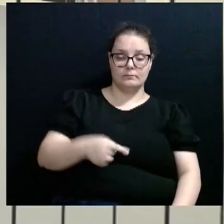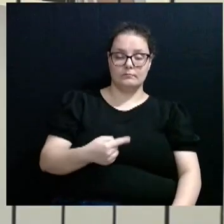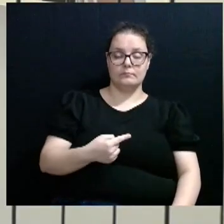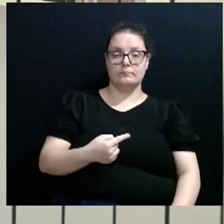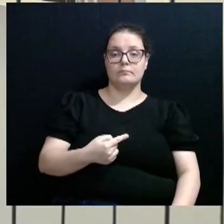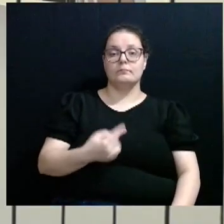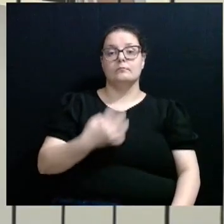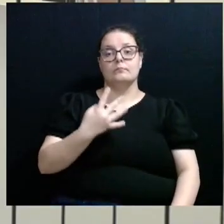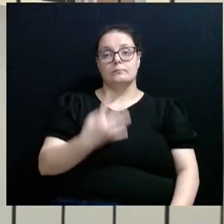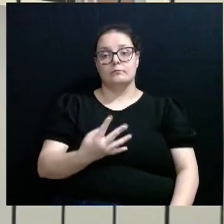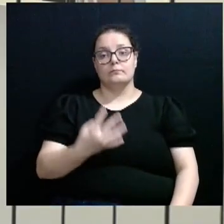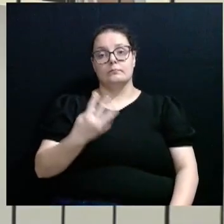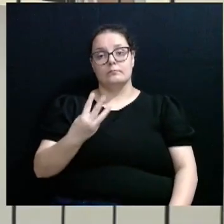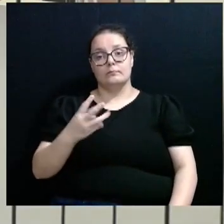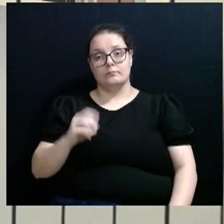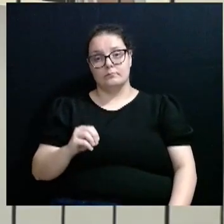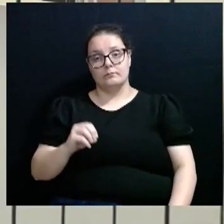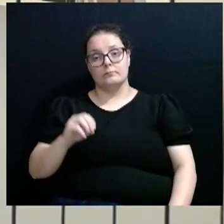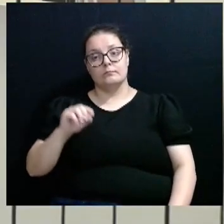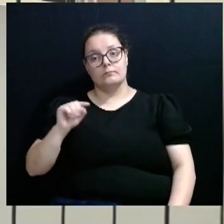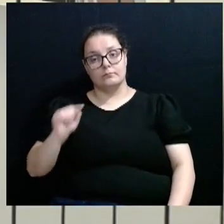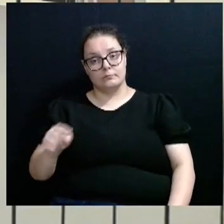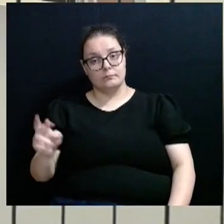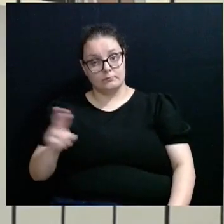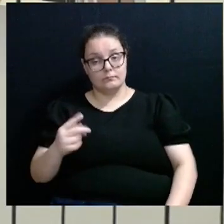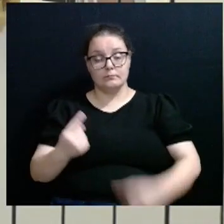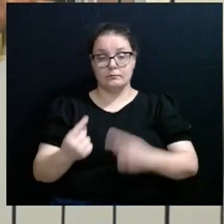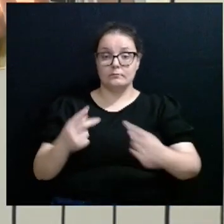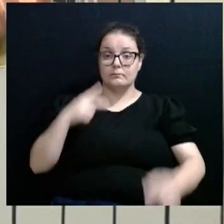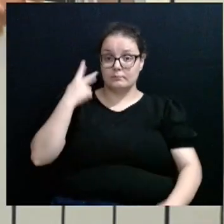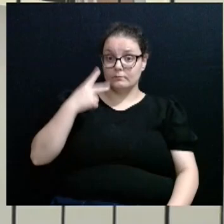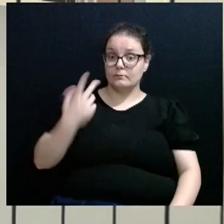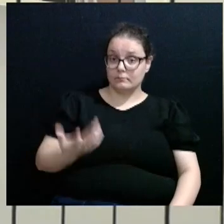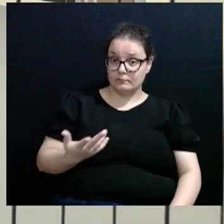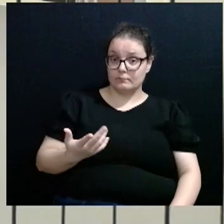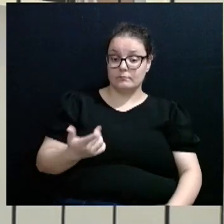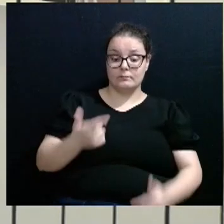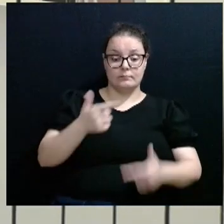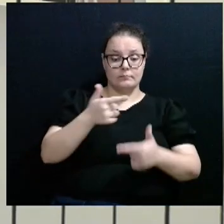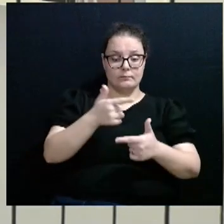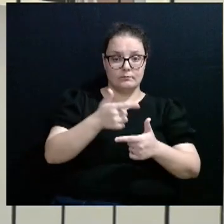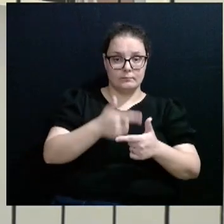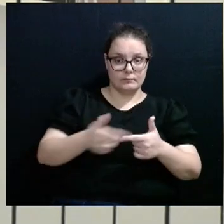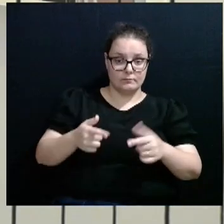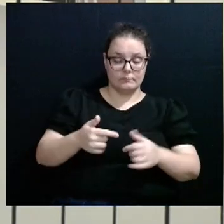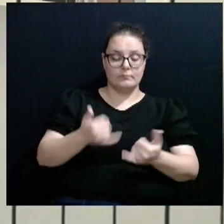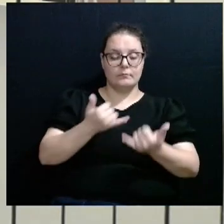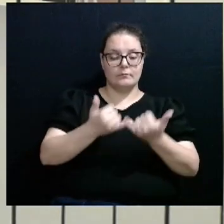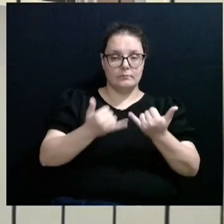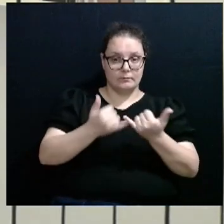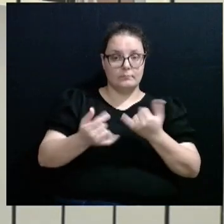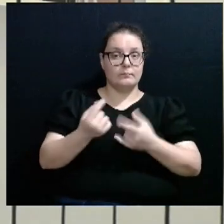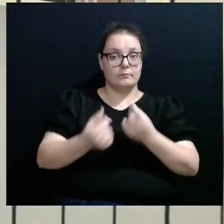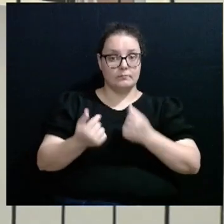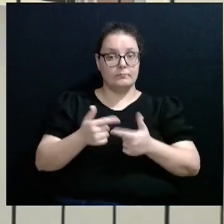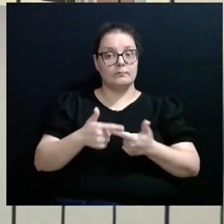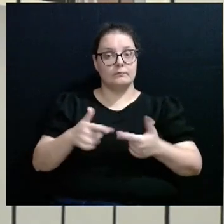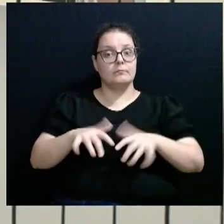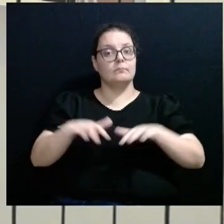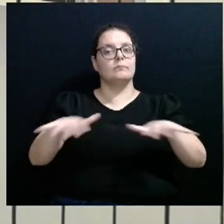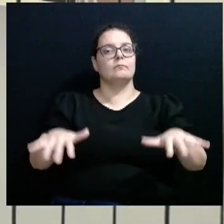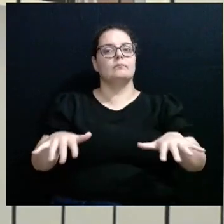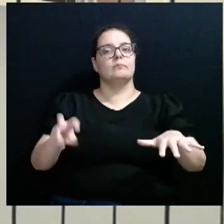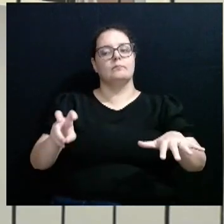3.450.000 para cada vereador. Pelo menos metade deste valor tem de ser destinado à saúde. A